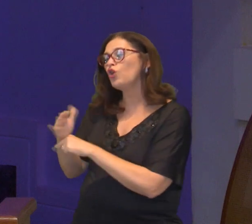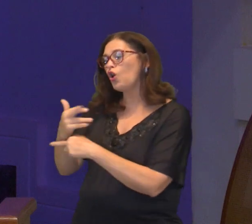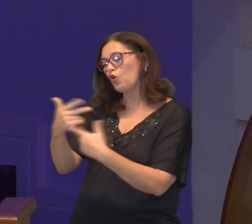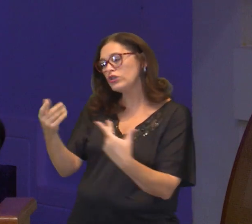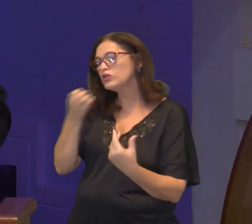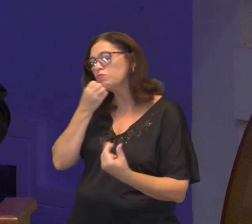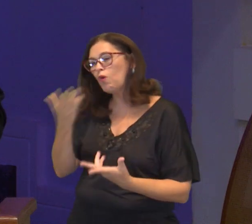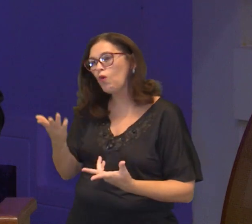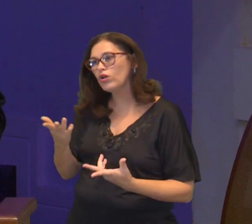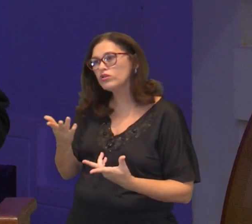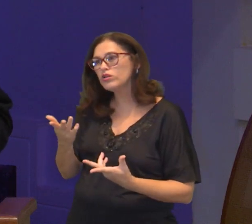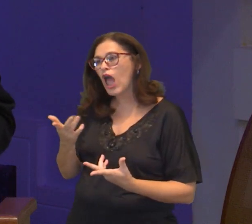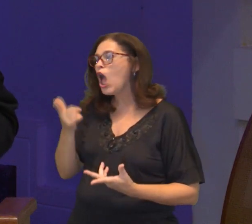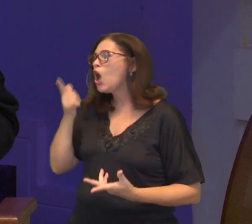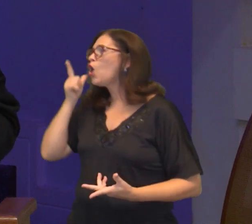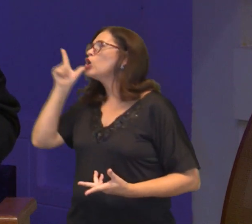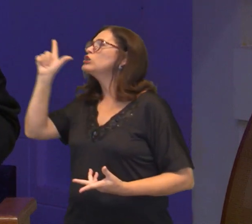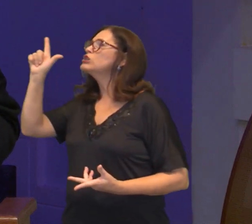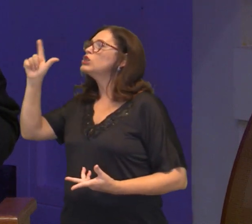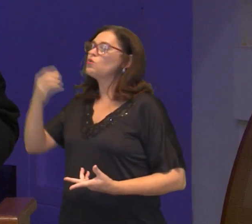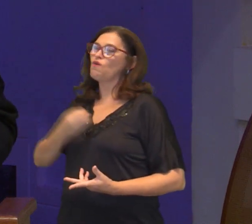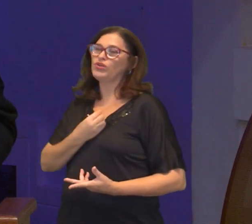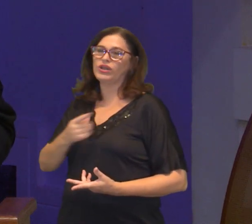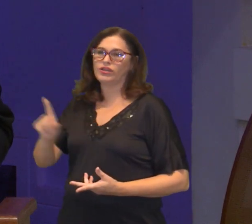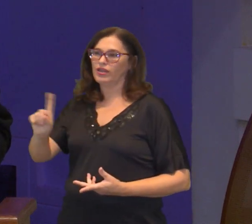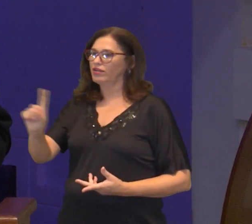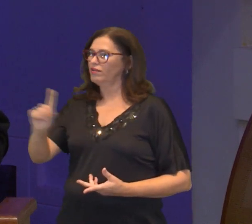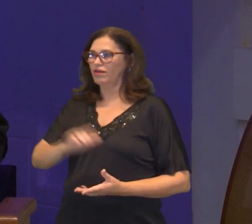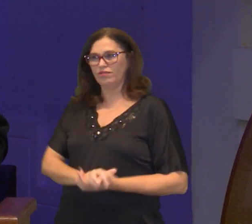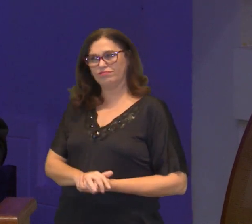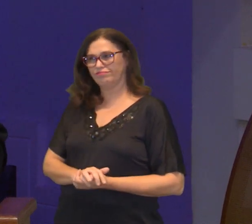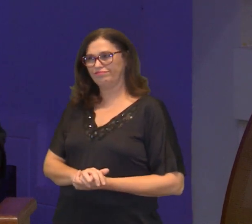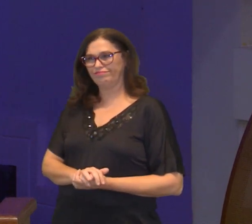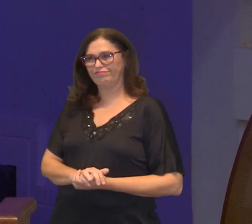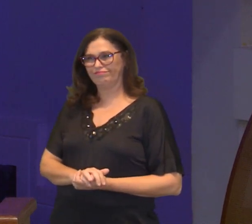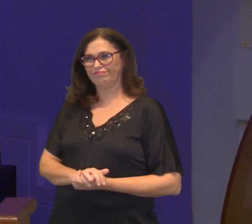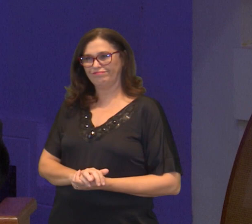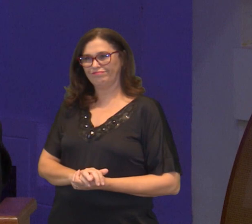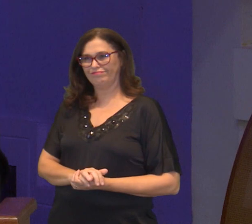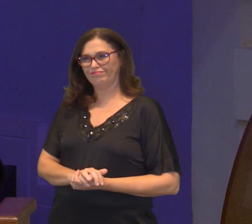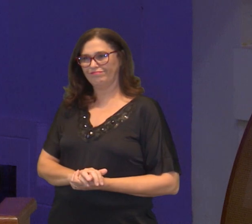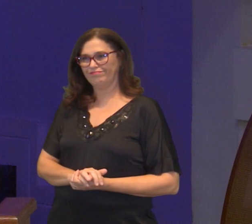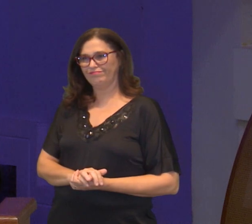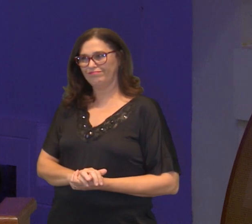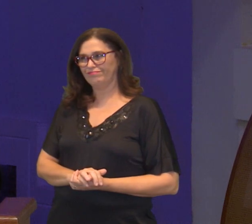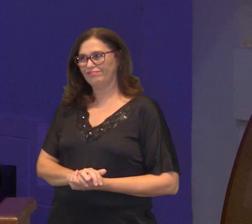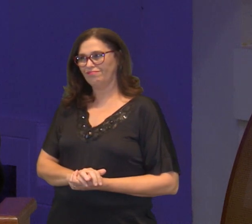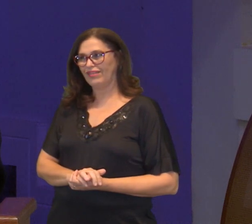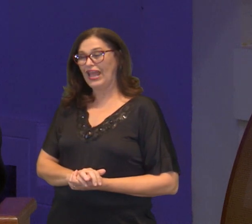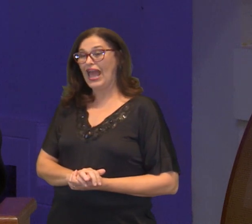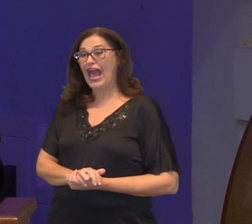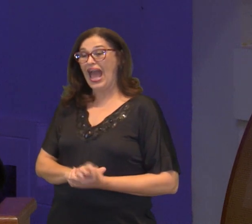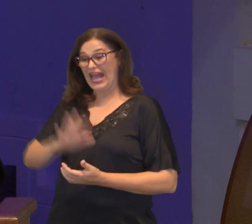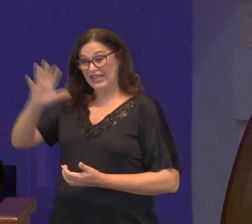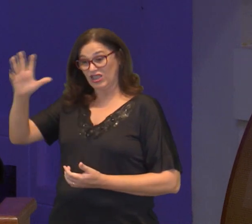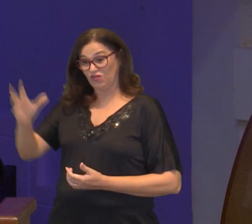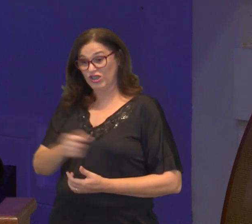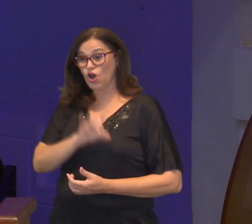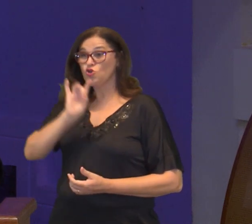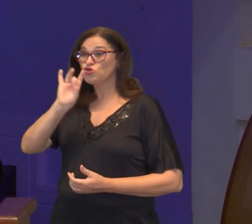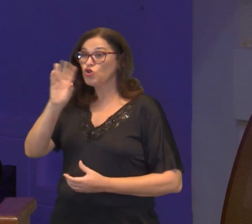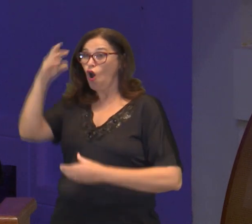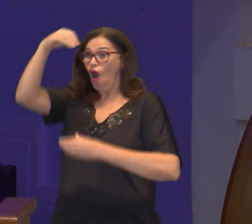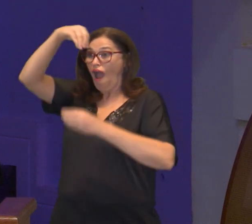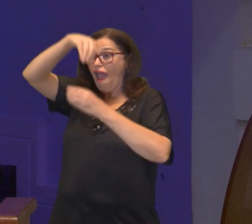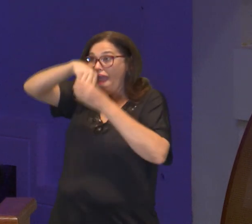E alguns dos melhores sermões que eu preguei na minha vida foi em cerimônias fúnebres. Mas posso dizer